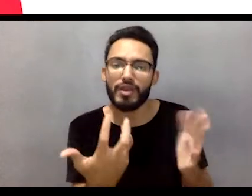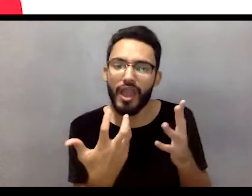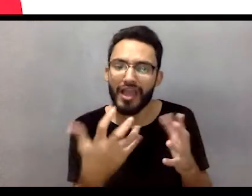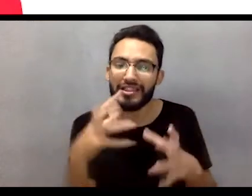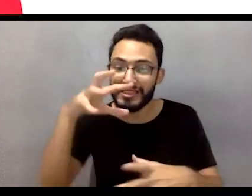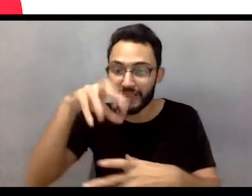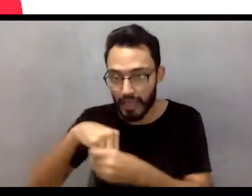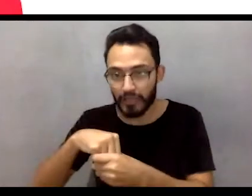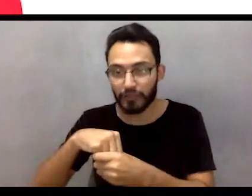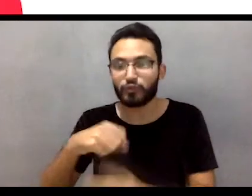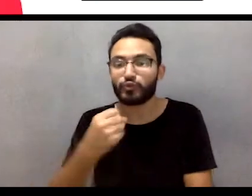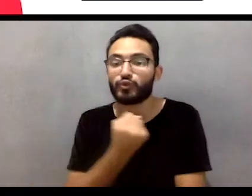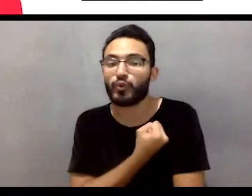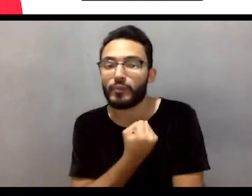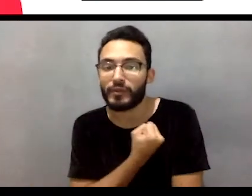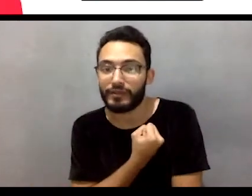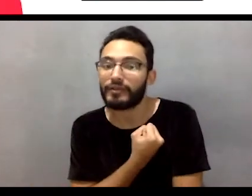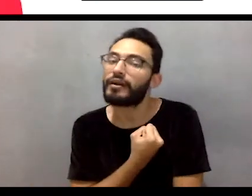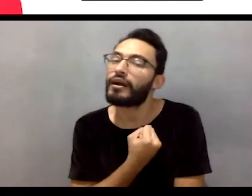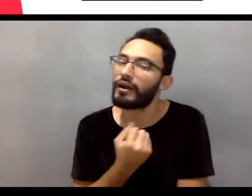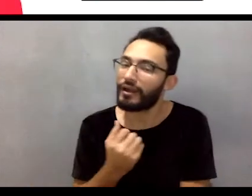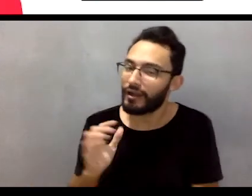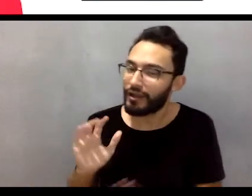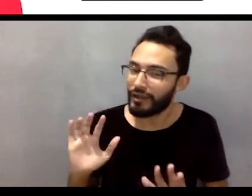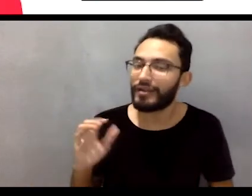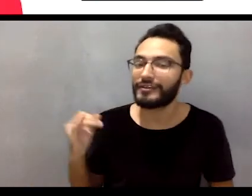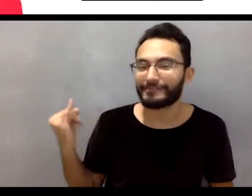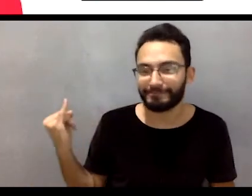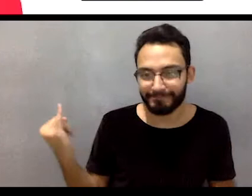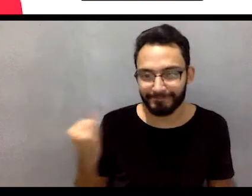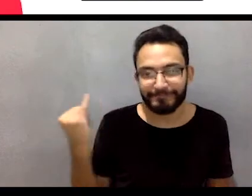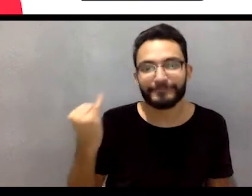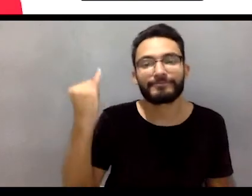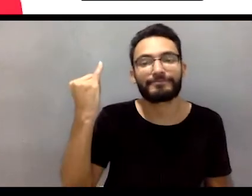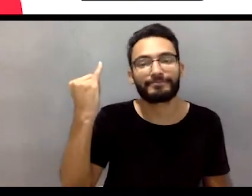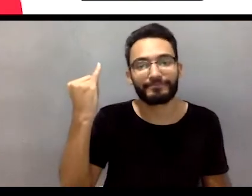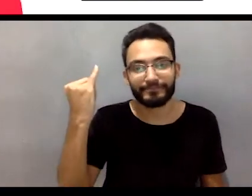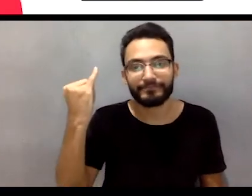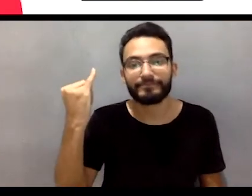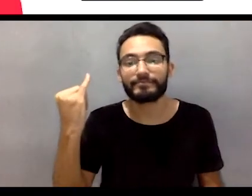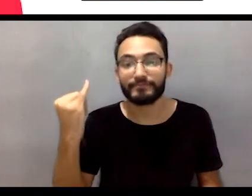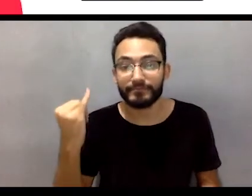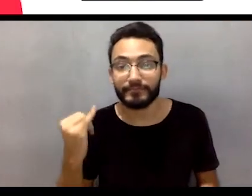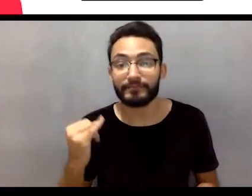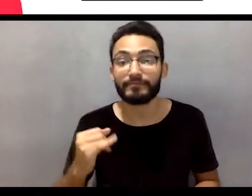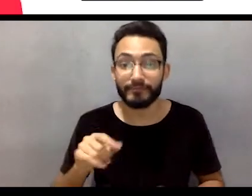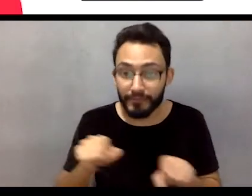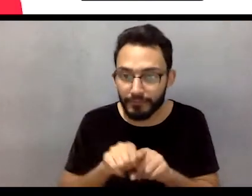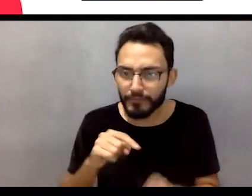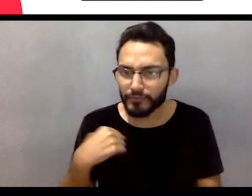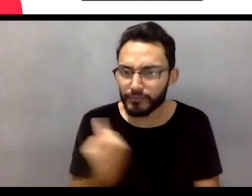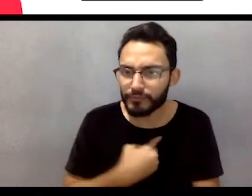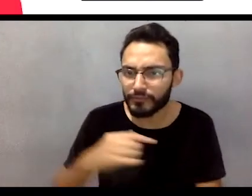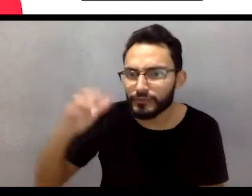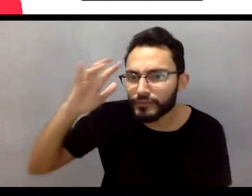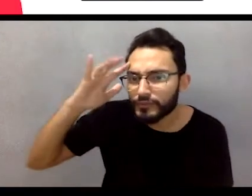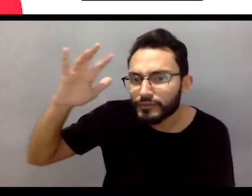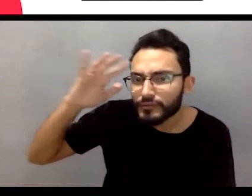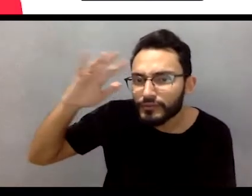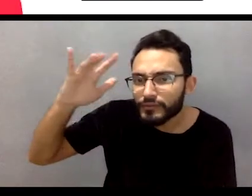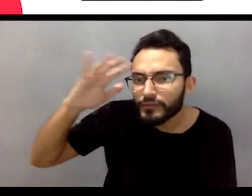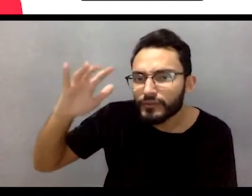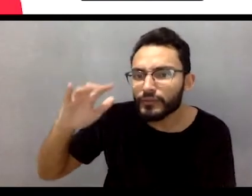dele numericamente? Isso é muito importante. Então, a gente pensa no objetivo que